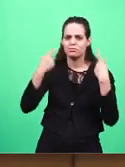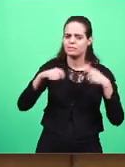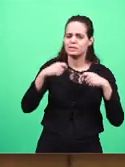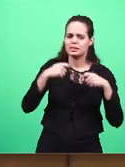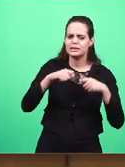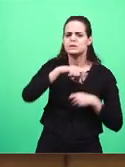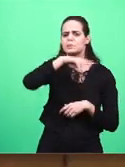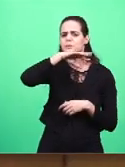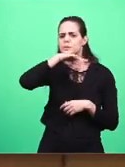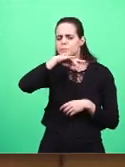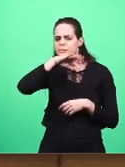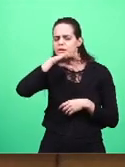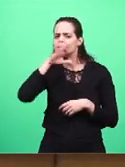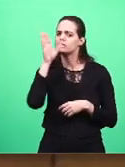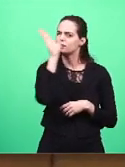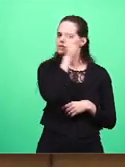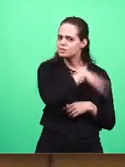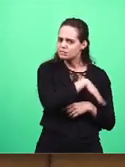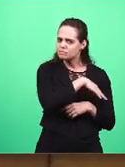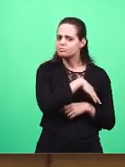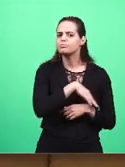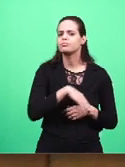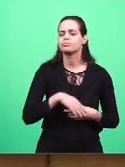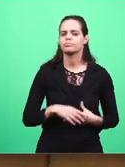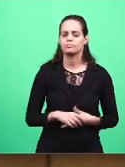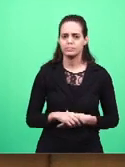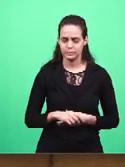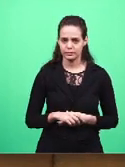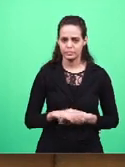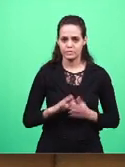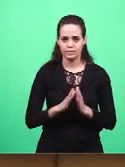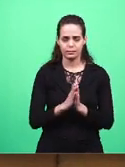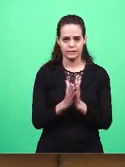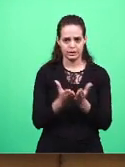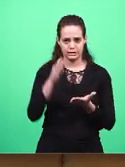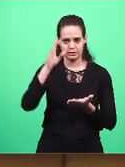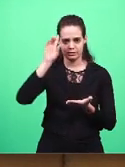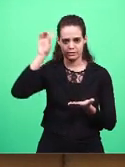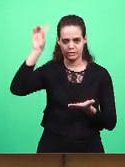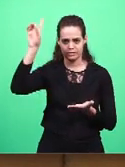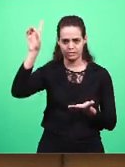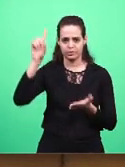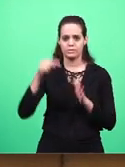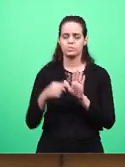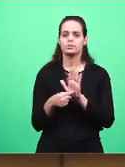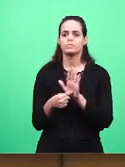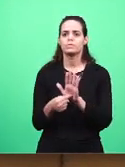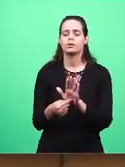entendeu? Carne para nada aproveita, então, entendeu? Carne tem que ficar no lugar dela.